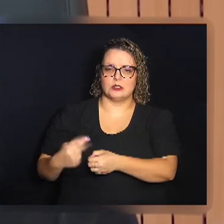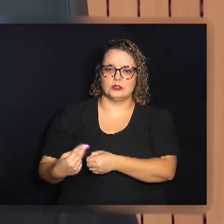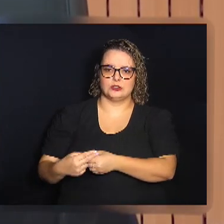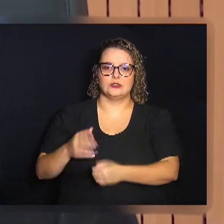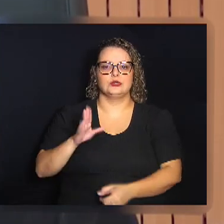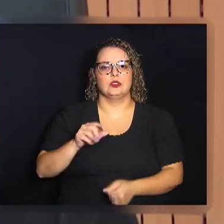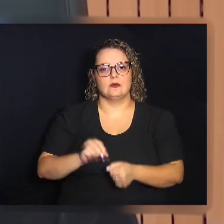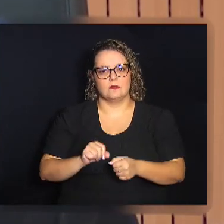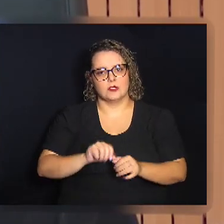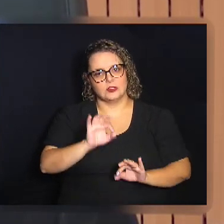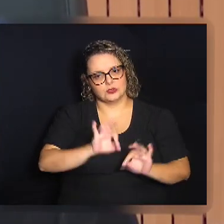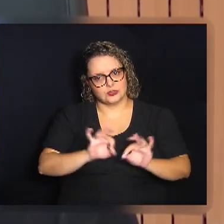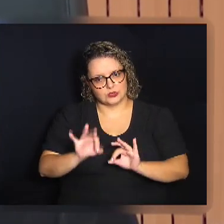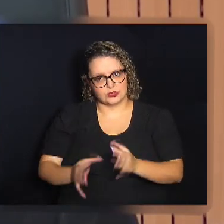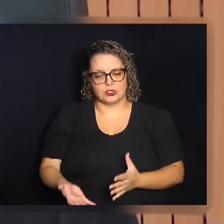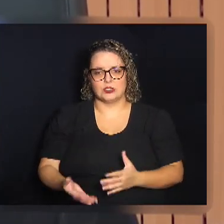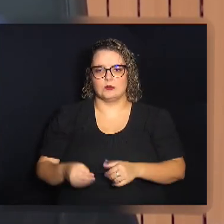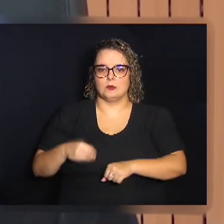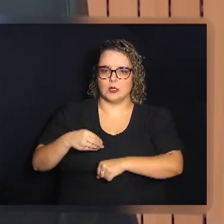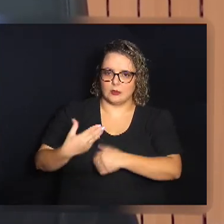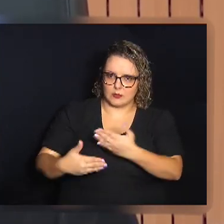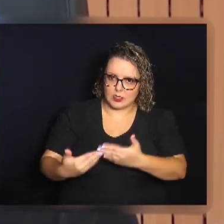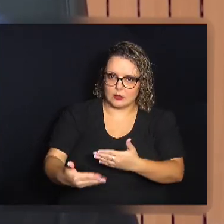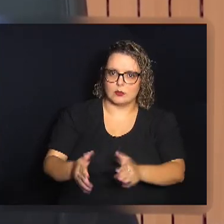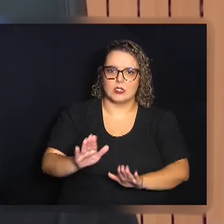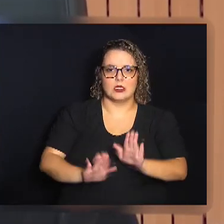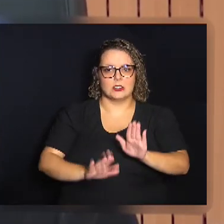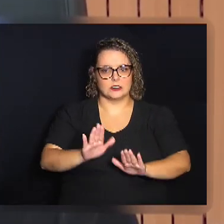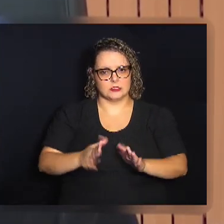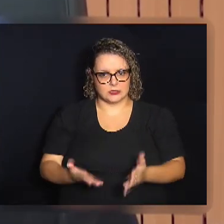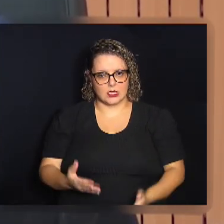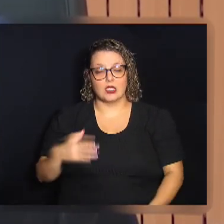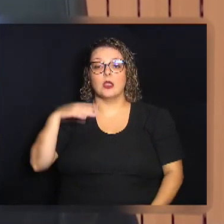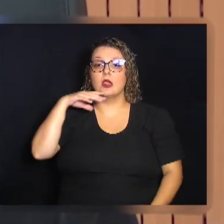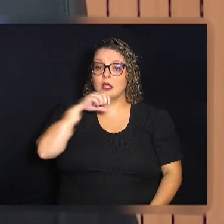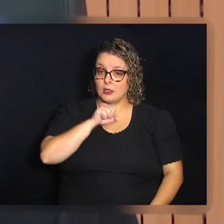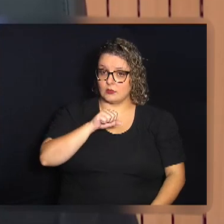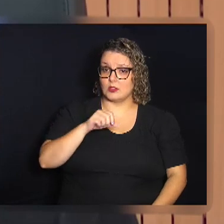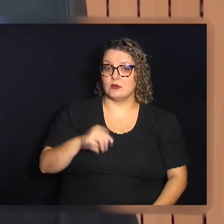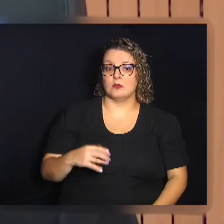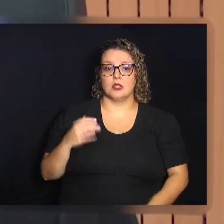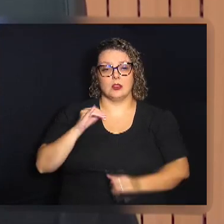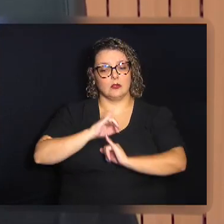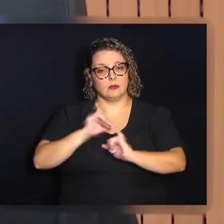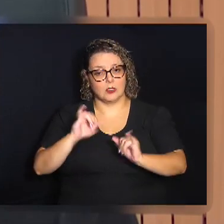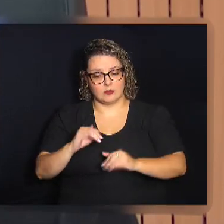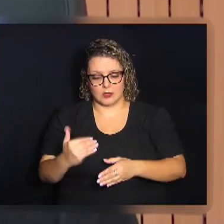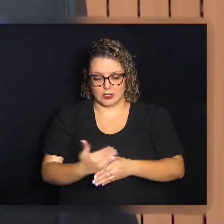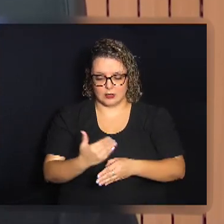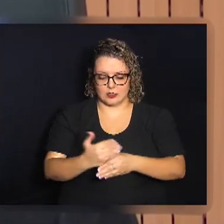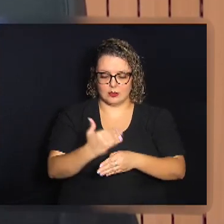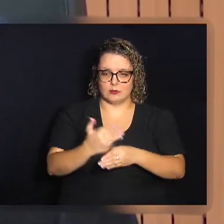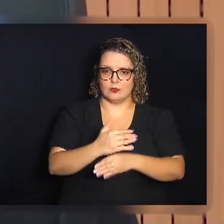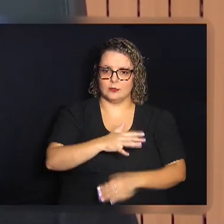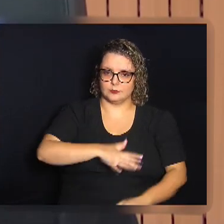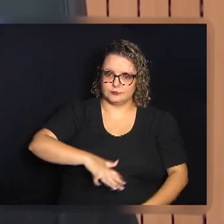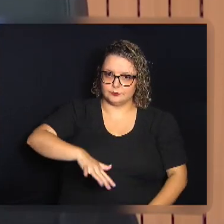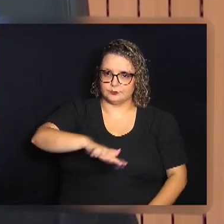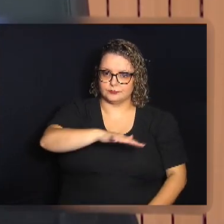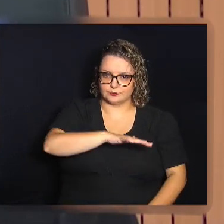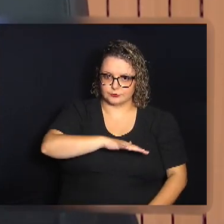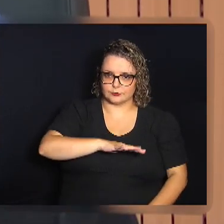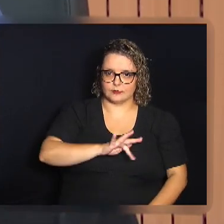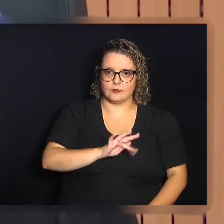feito o projeto, está encaminhando agora para a licitação e muito em breve vai ser anunciada a construção ali na